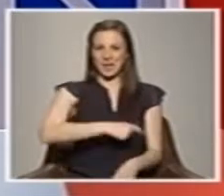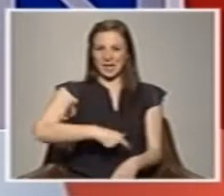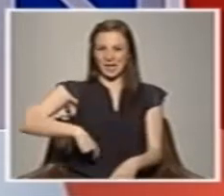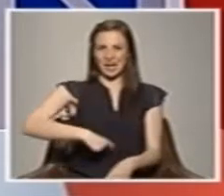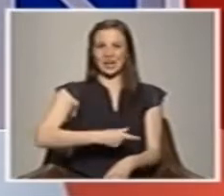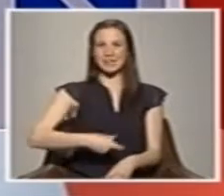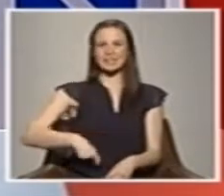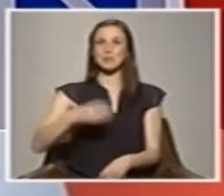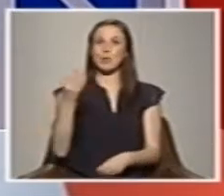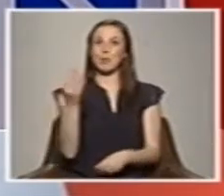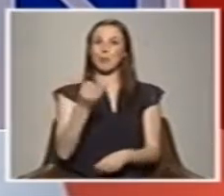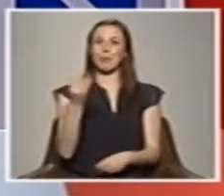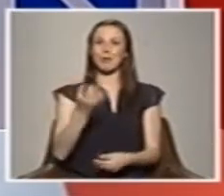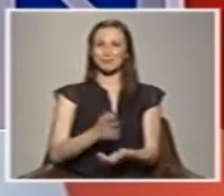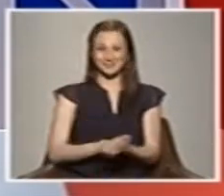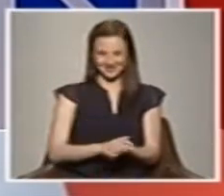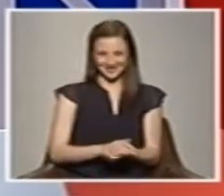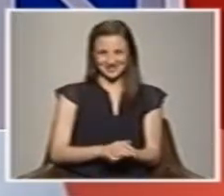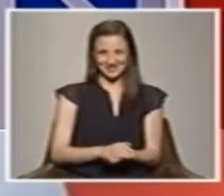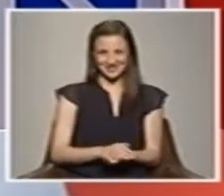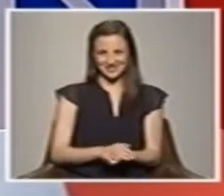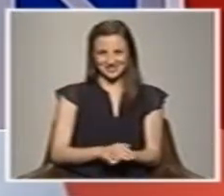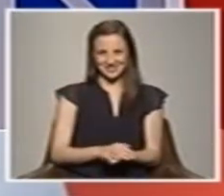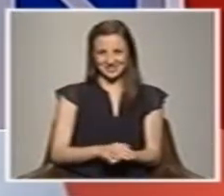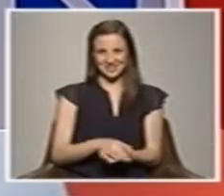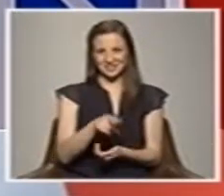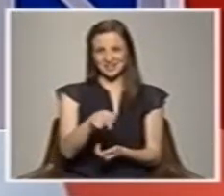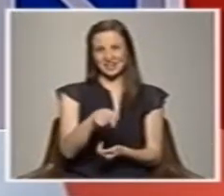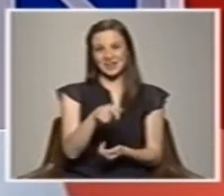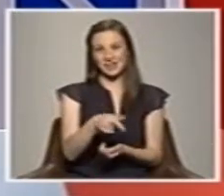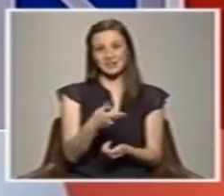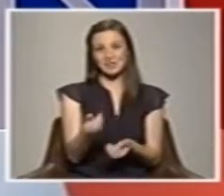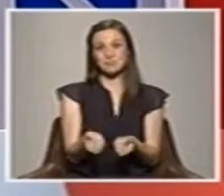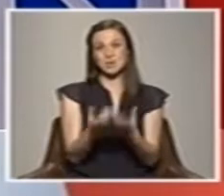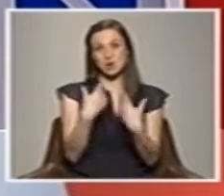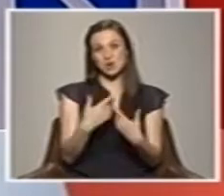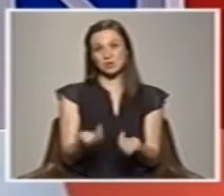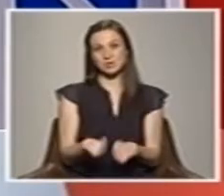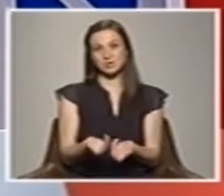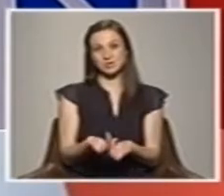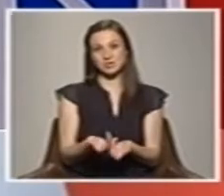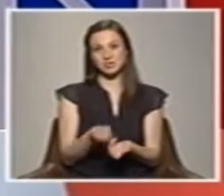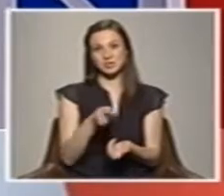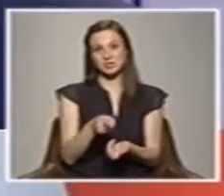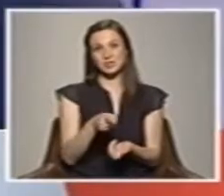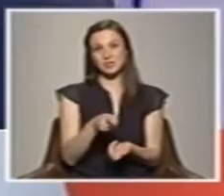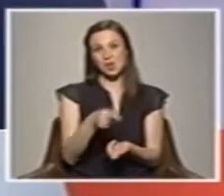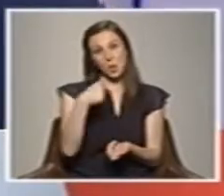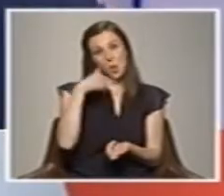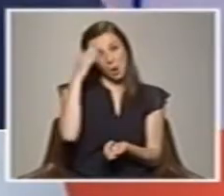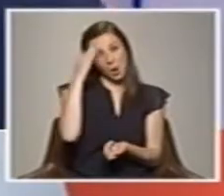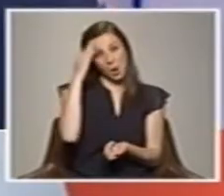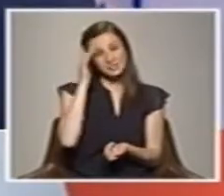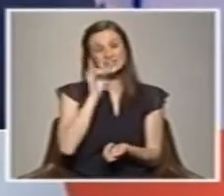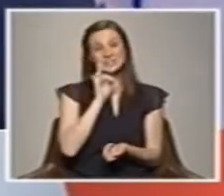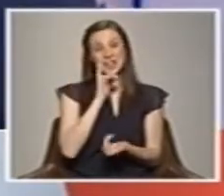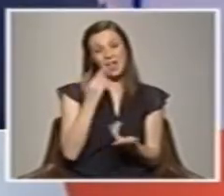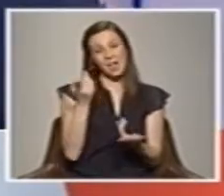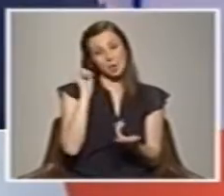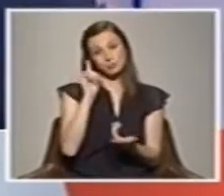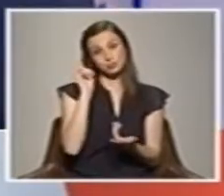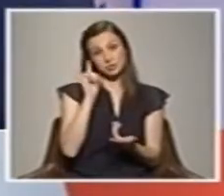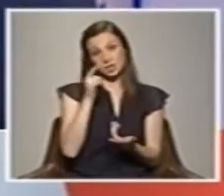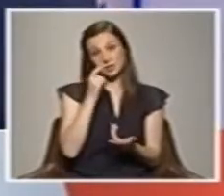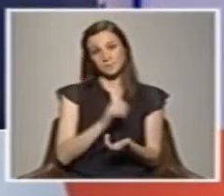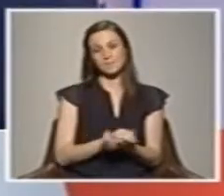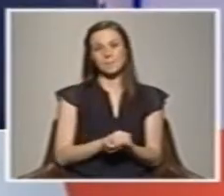isso são estas sopas de pedra, estas coisas que têm que ser recriadas, etc, etc. E isso eu acho muito importante. Vamos acho muito importante que as pessoas pensem...